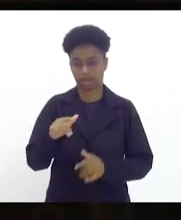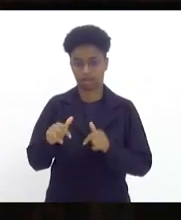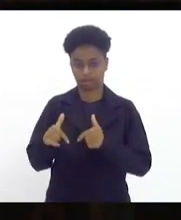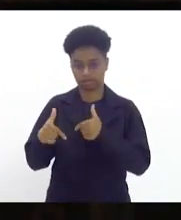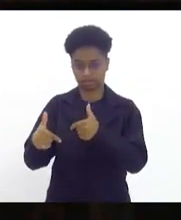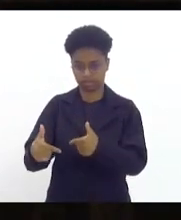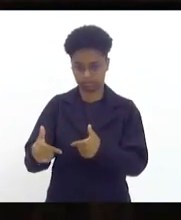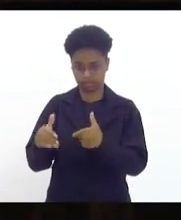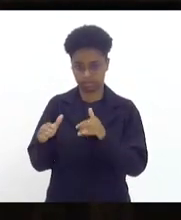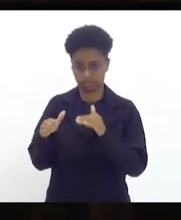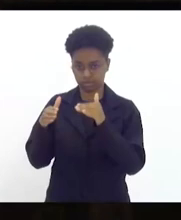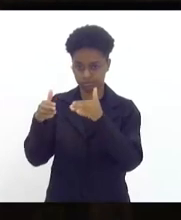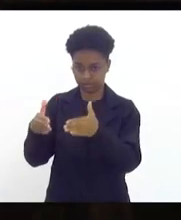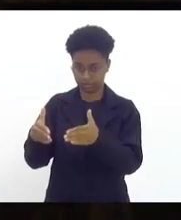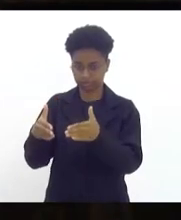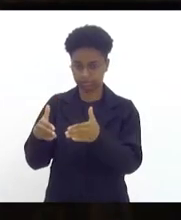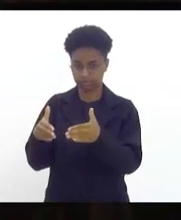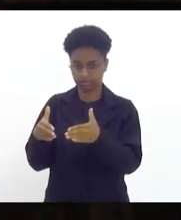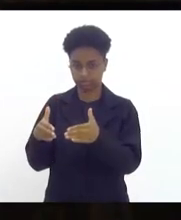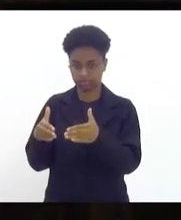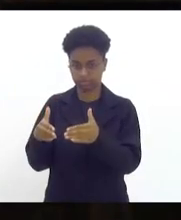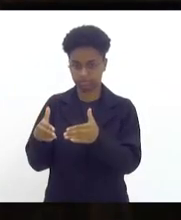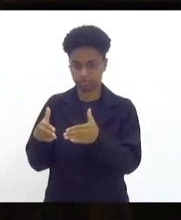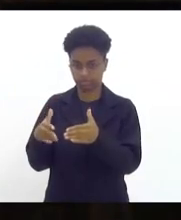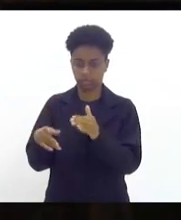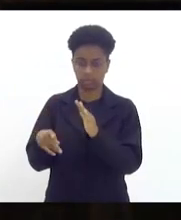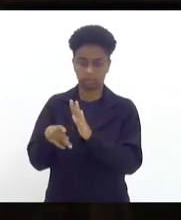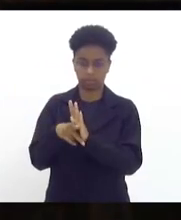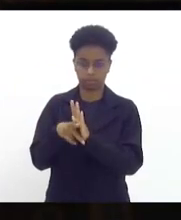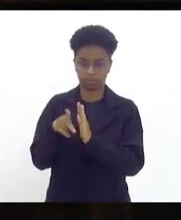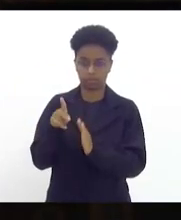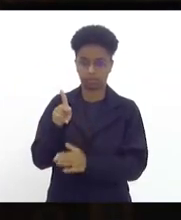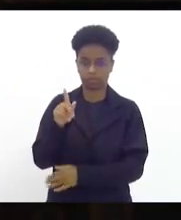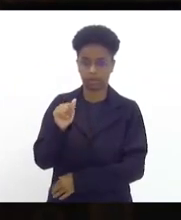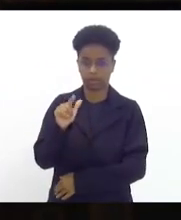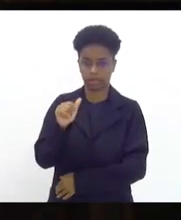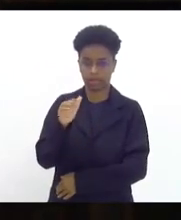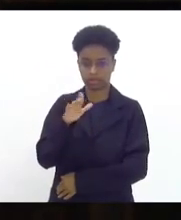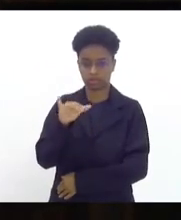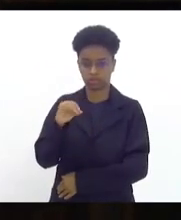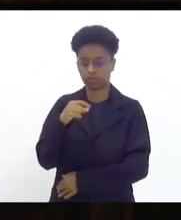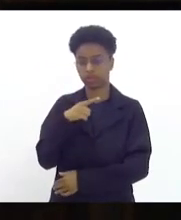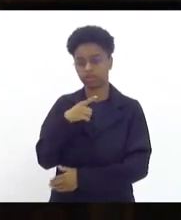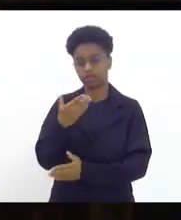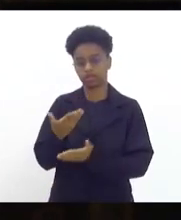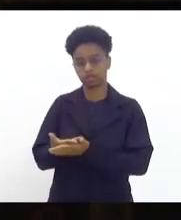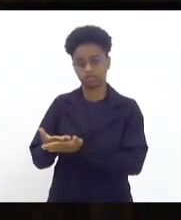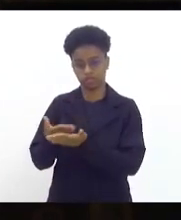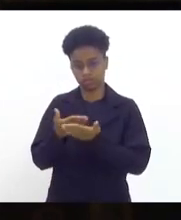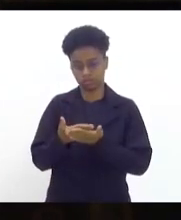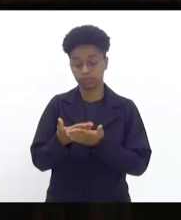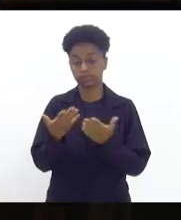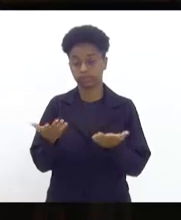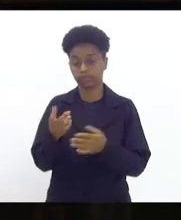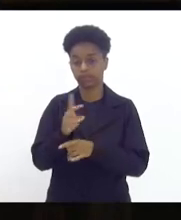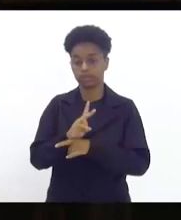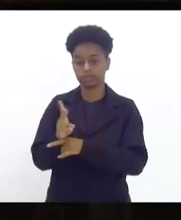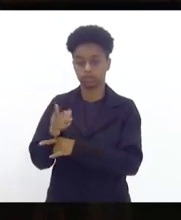específica que vem do Palácio né feito um estudo o segurança presente